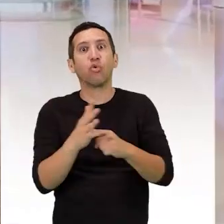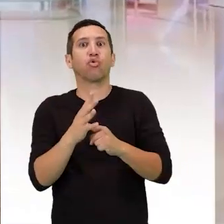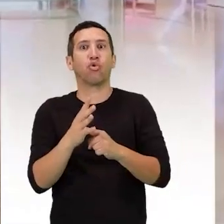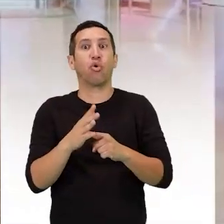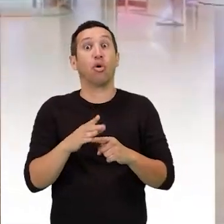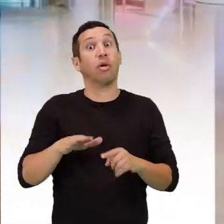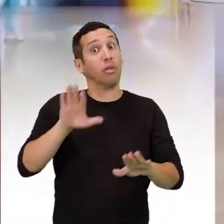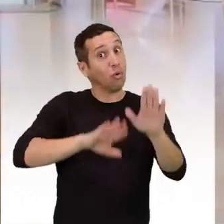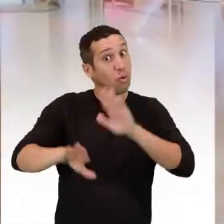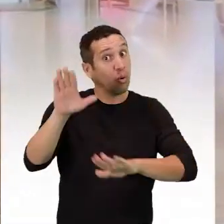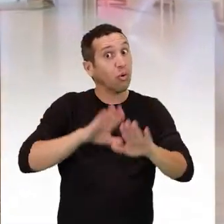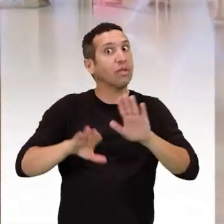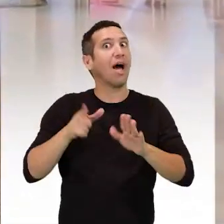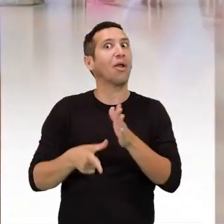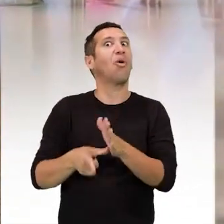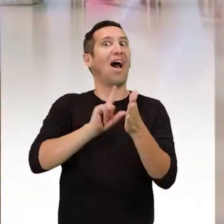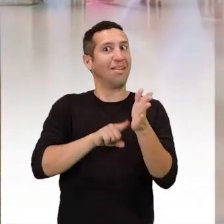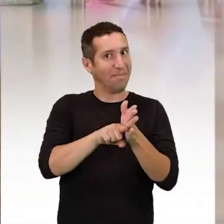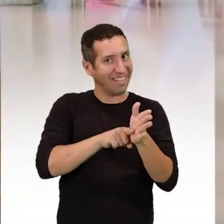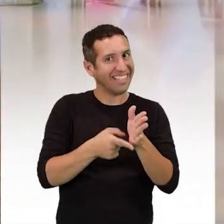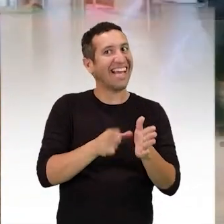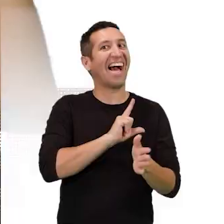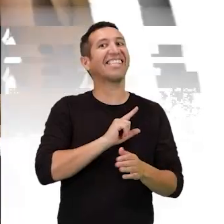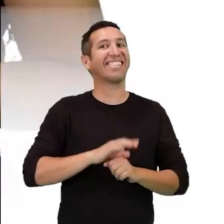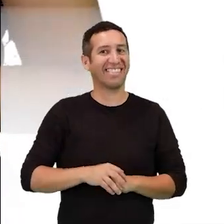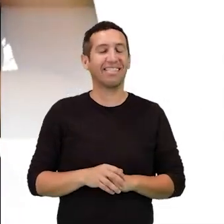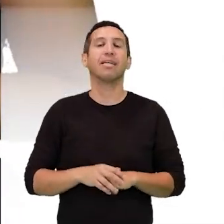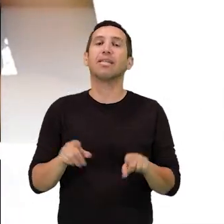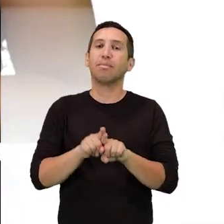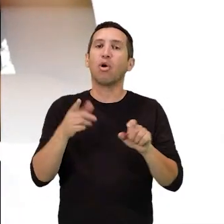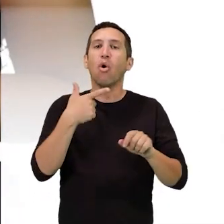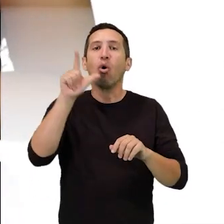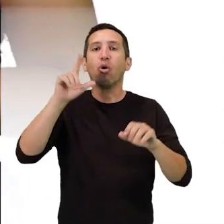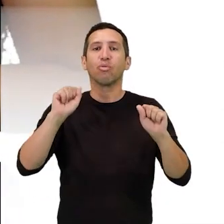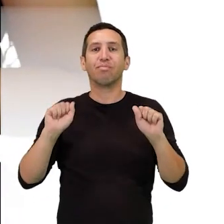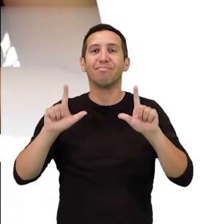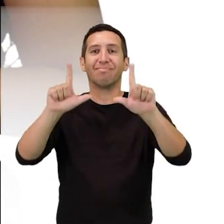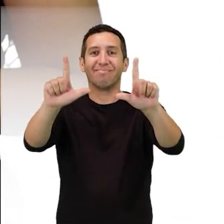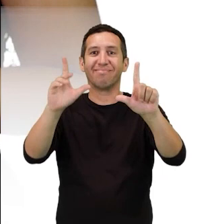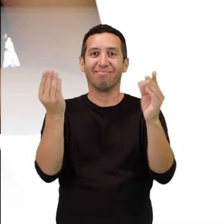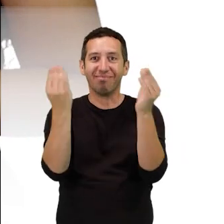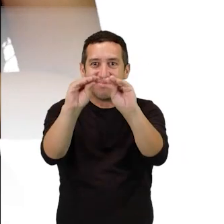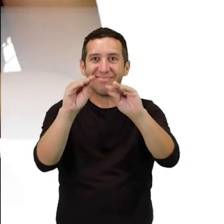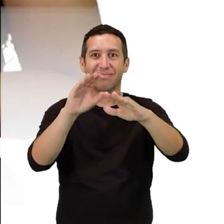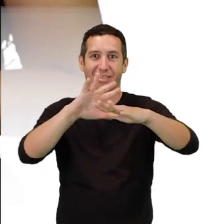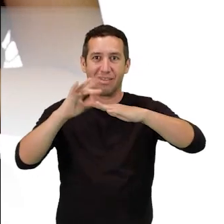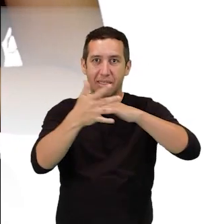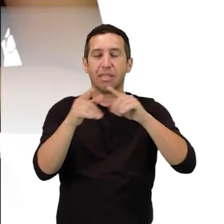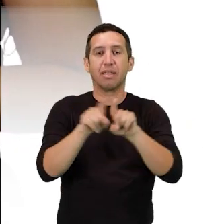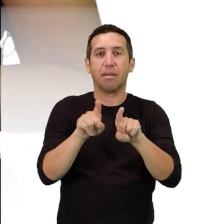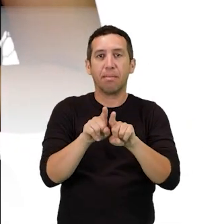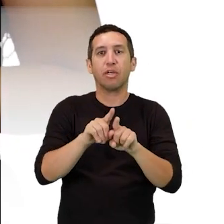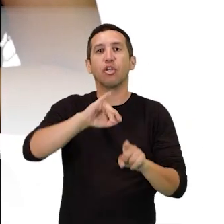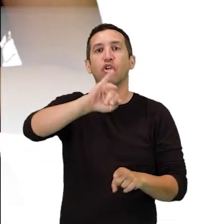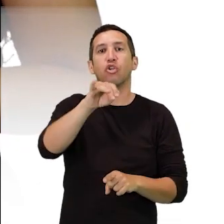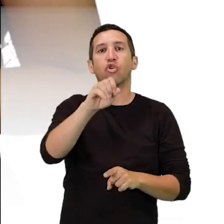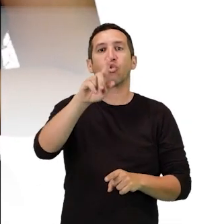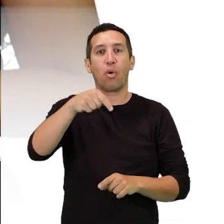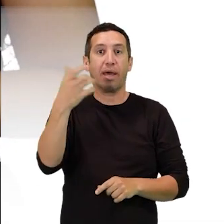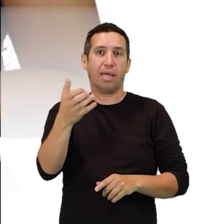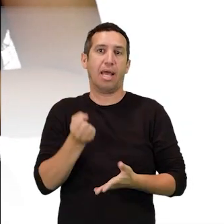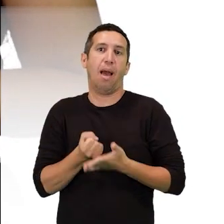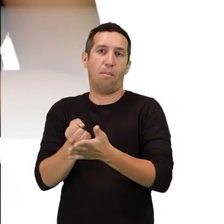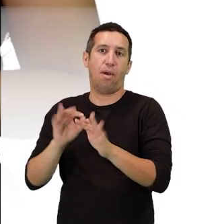encantadoras. Busque informações antes de embarcar nessa. Em outra animação, temos a história de Josué, que em busca de uma melhor maneira